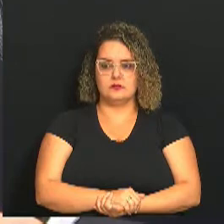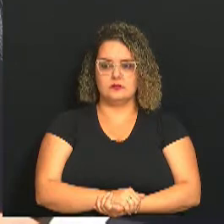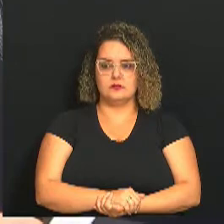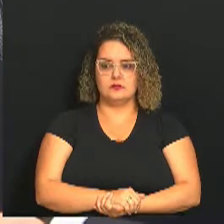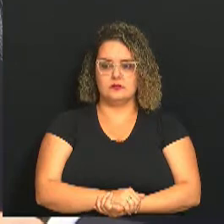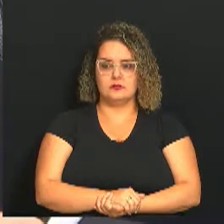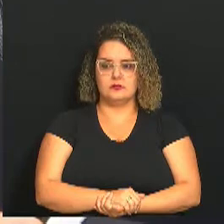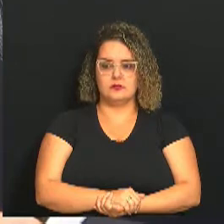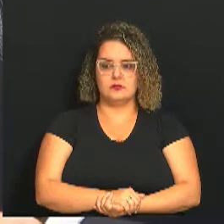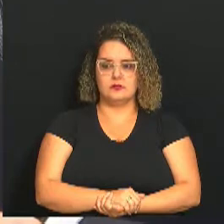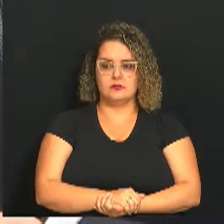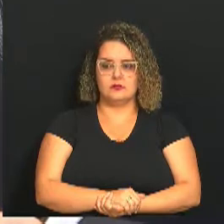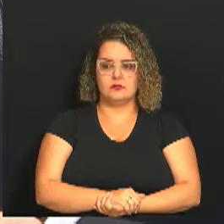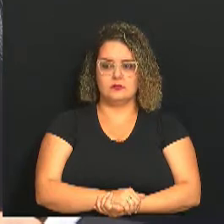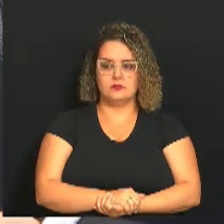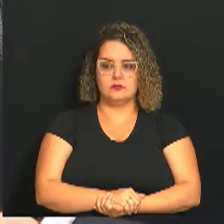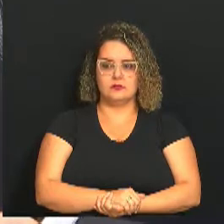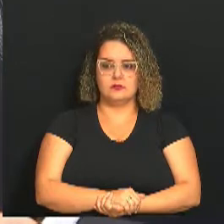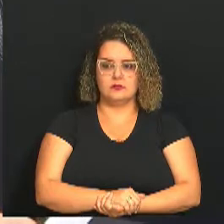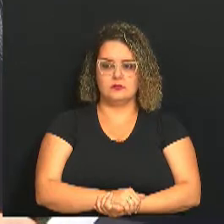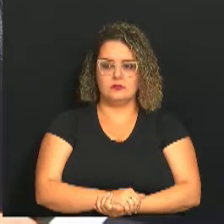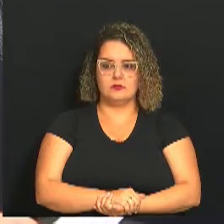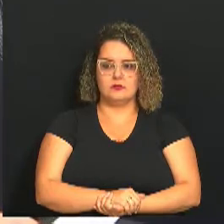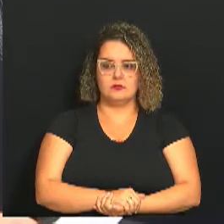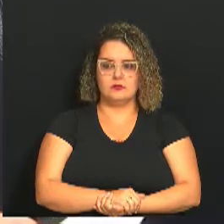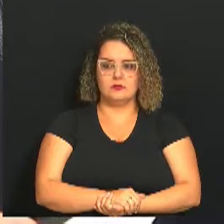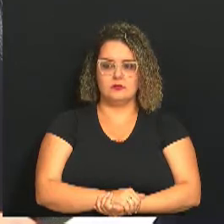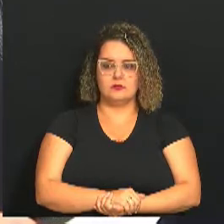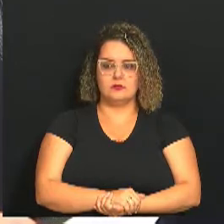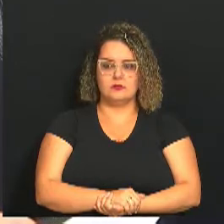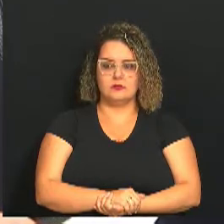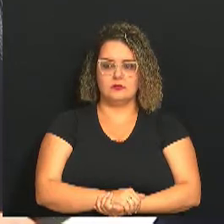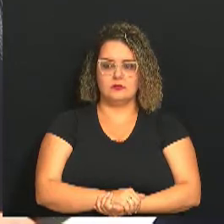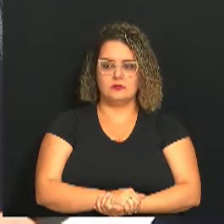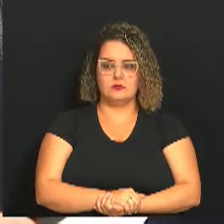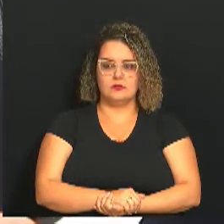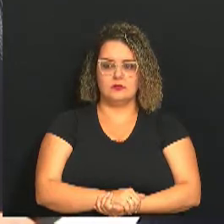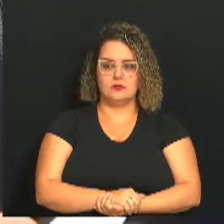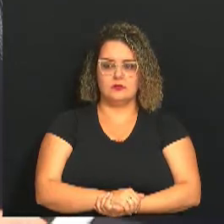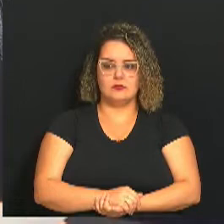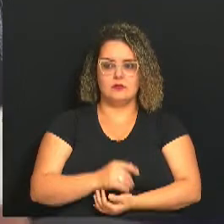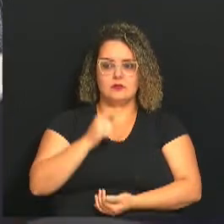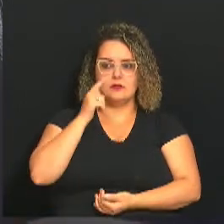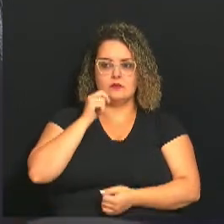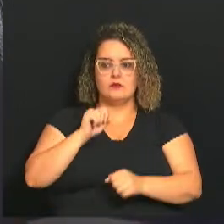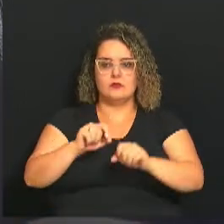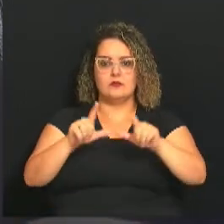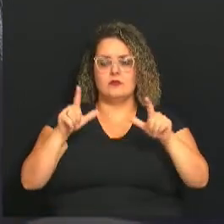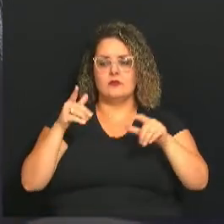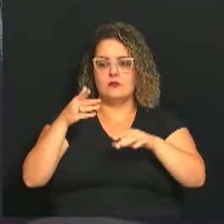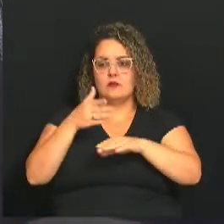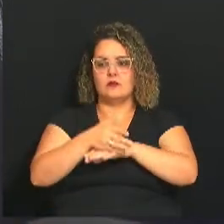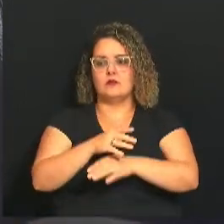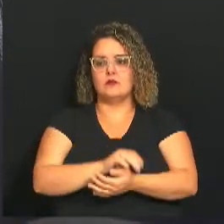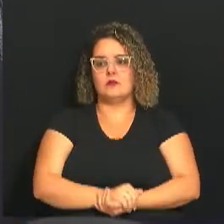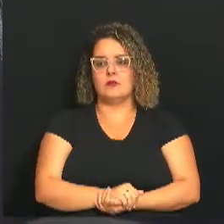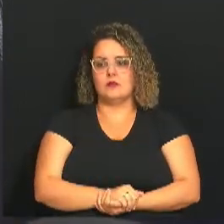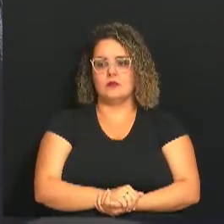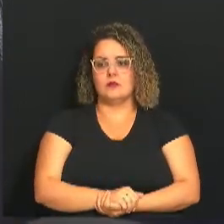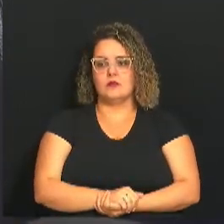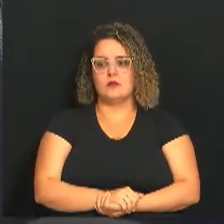um A21S de Cecílio. Vamos ver se ele consegue ali acessar. Opa, conseguiu, você